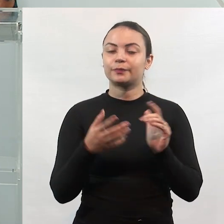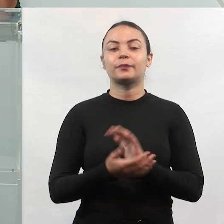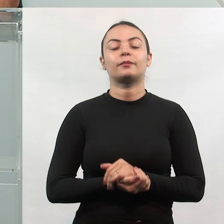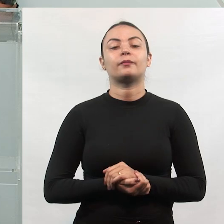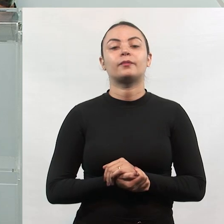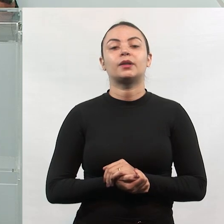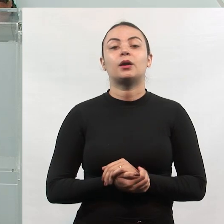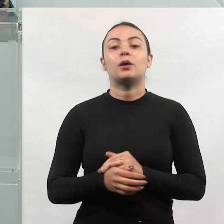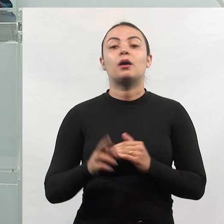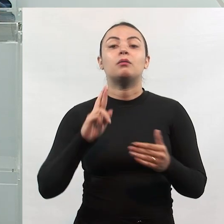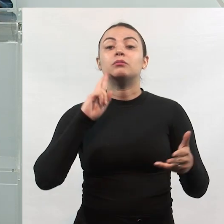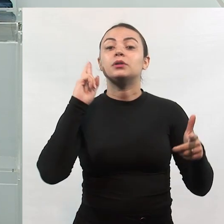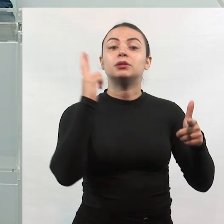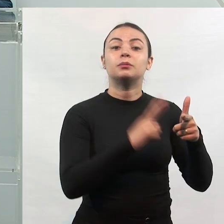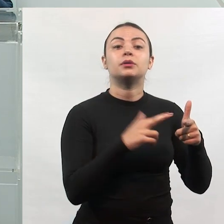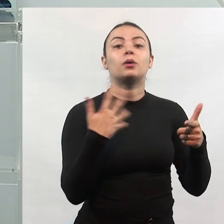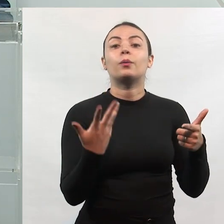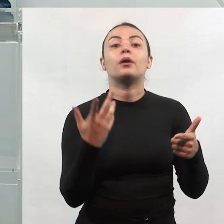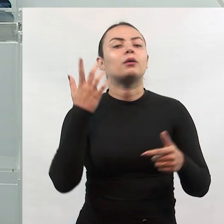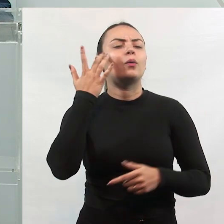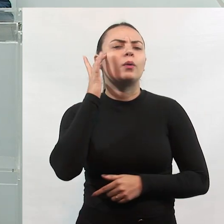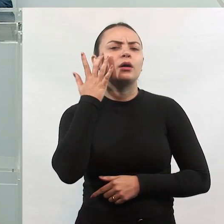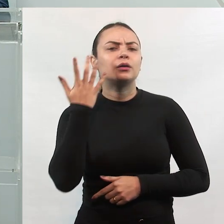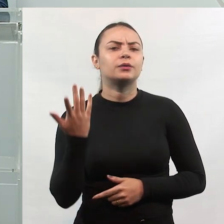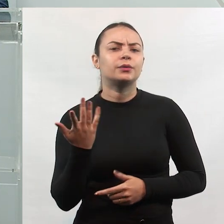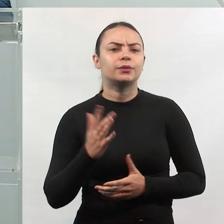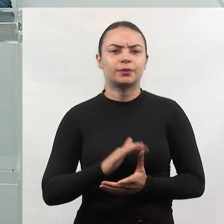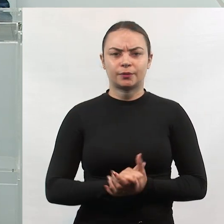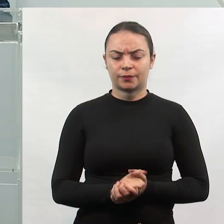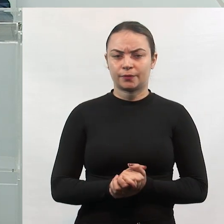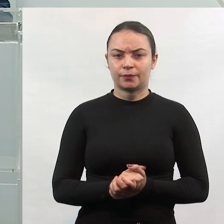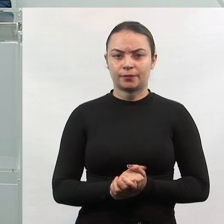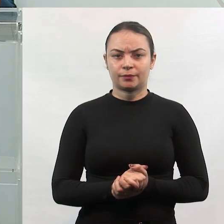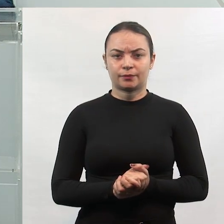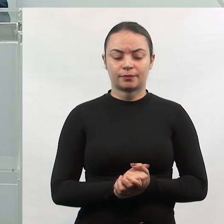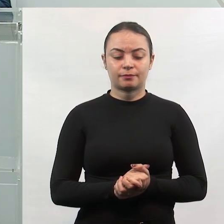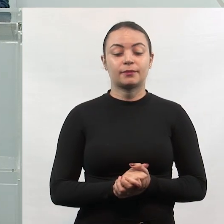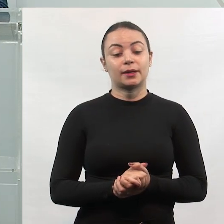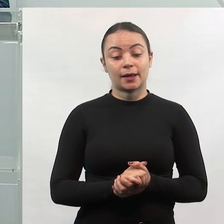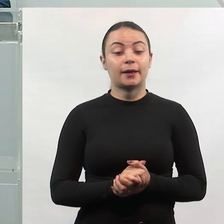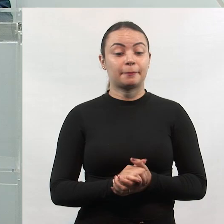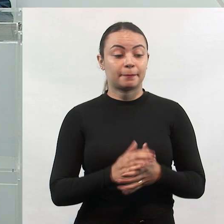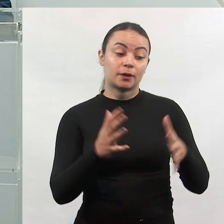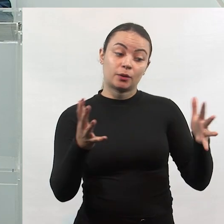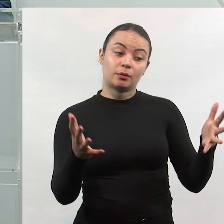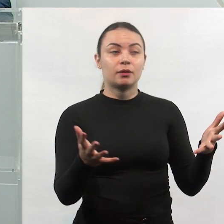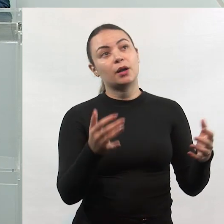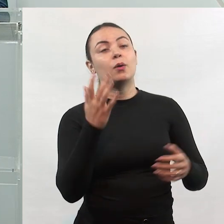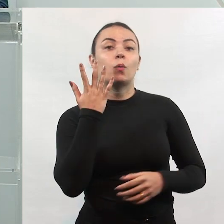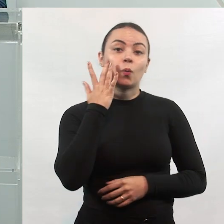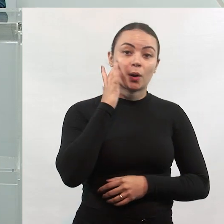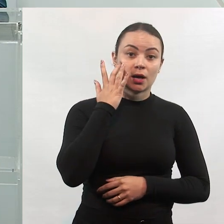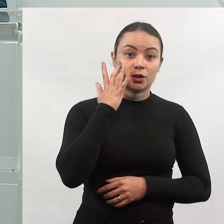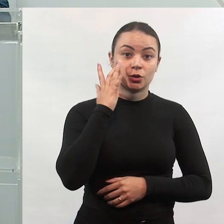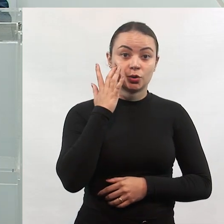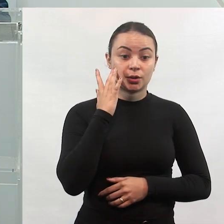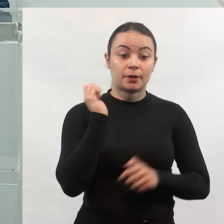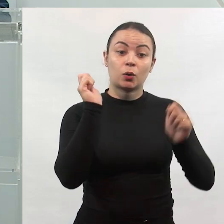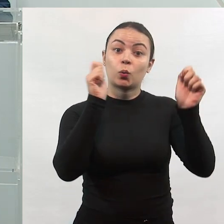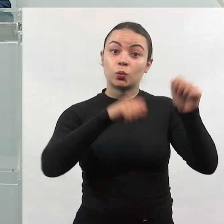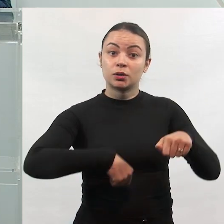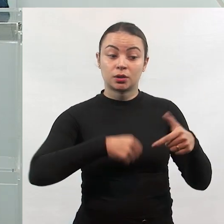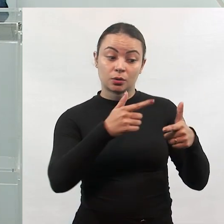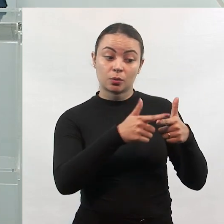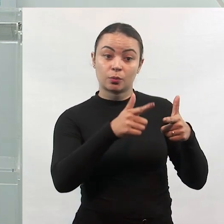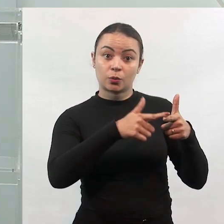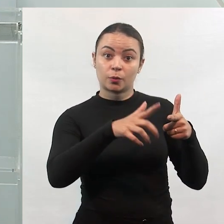também é o desempenho acadêmico do aluno. Essa é uma hipótese, é uma suposição, que eu não posso te dizer definitivamente nesse